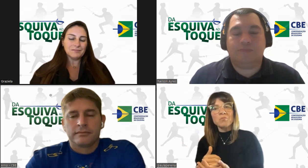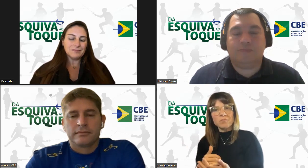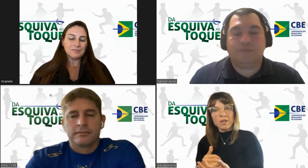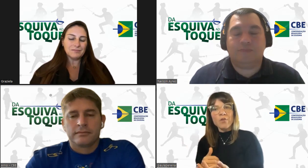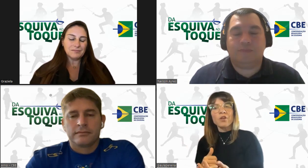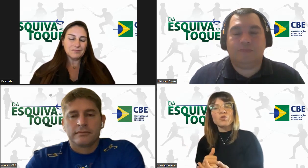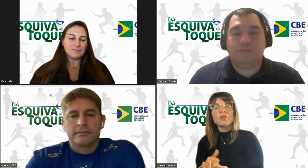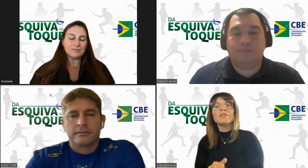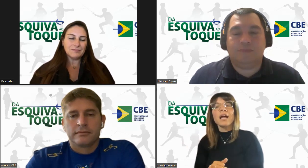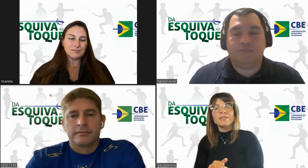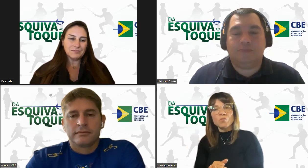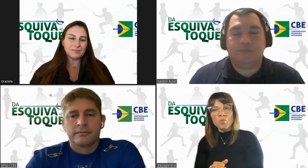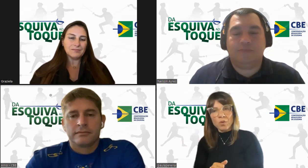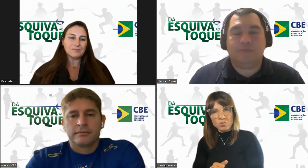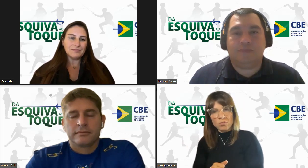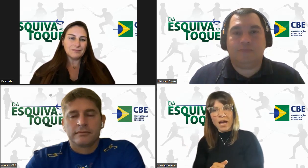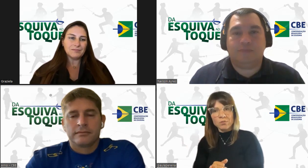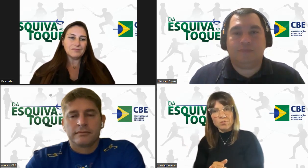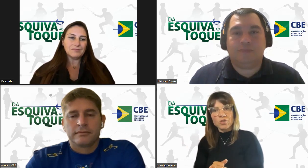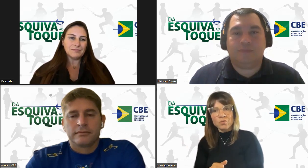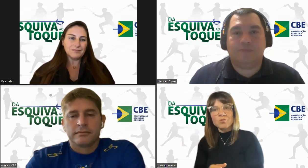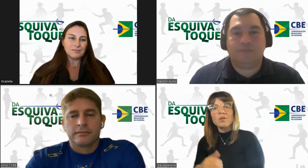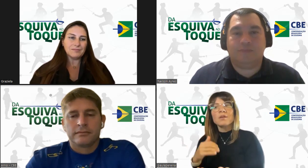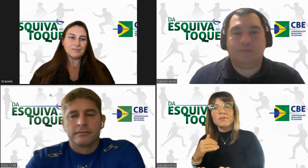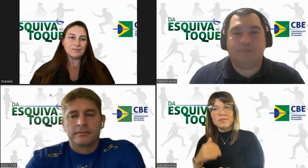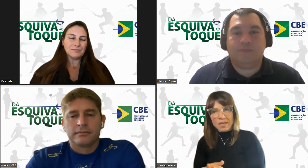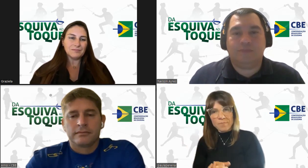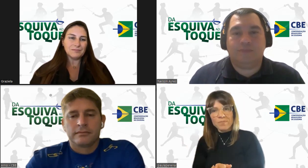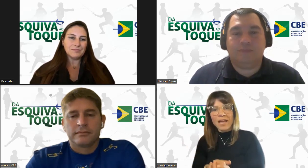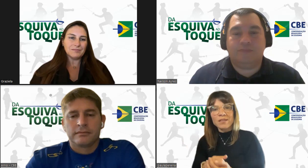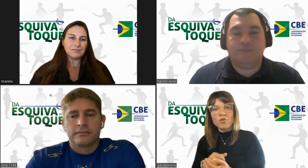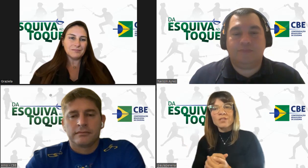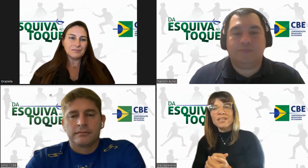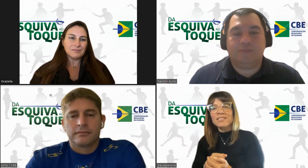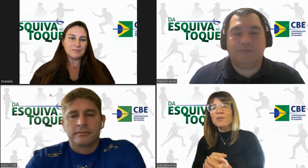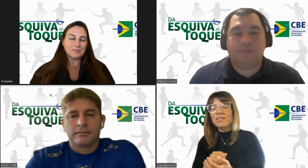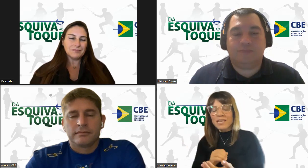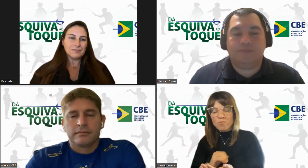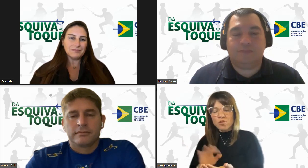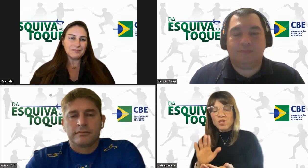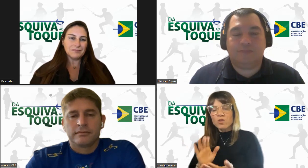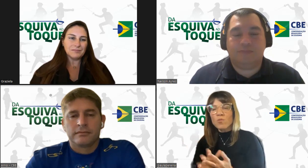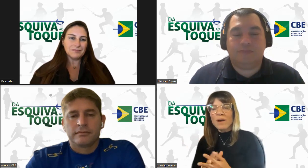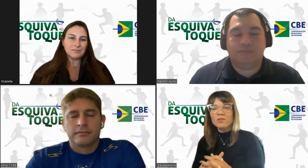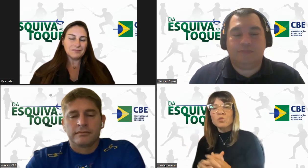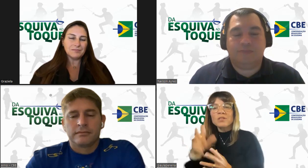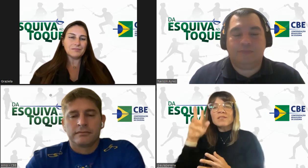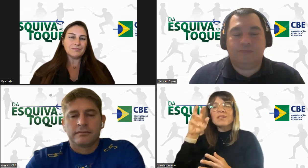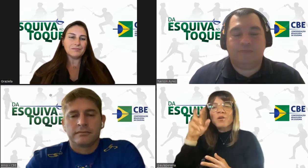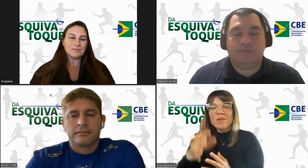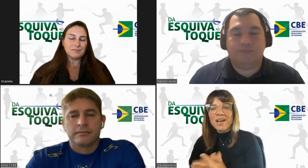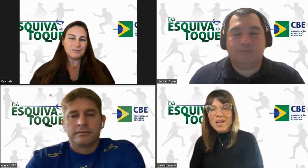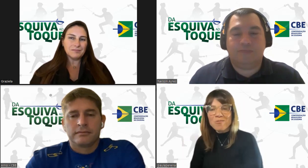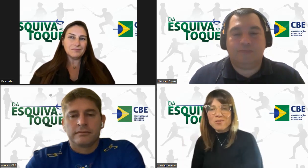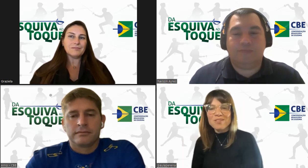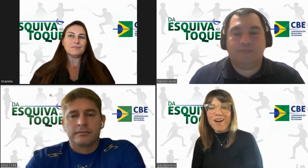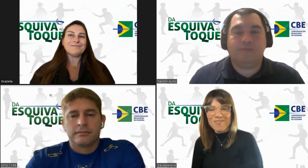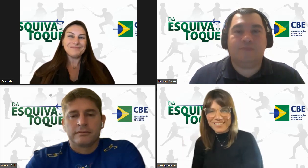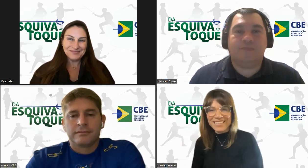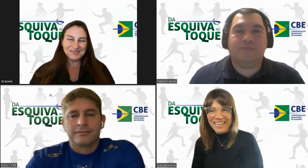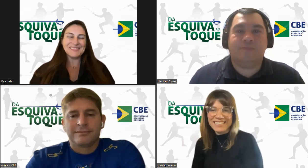praticam eu vejo que trazem um bom resultado disso sim né então vou trazer ali puxando com uma nutrição